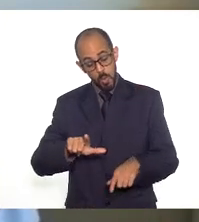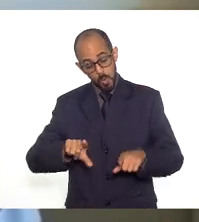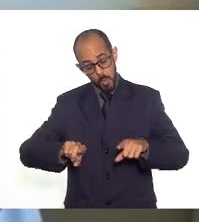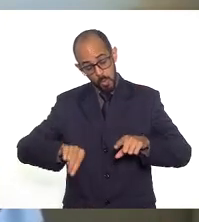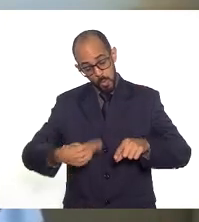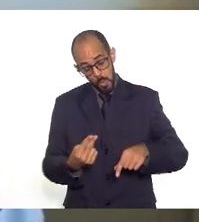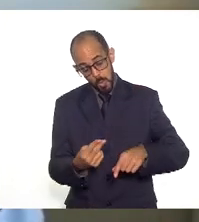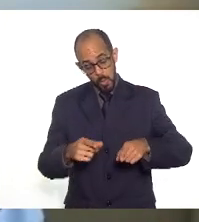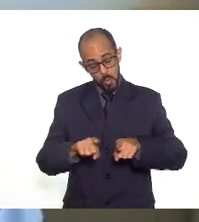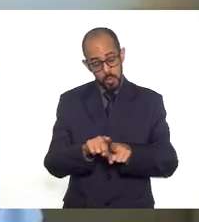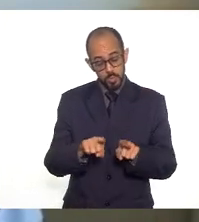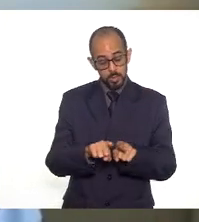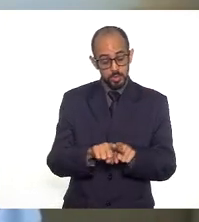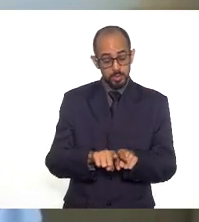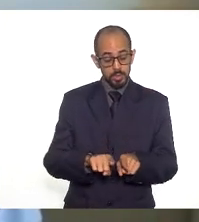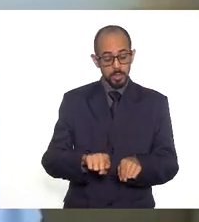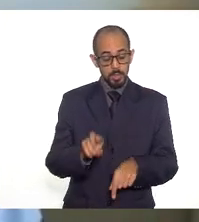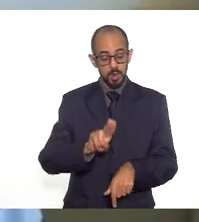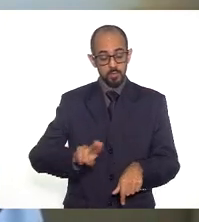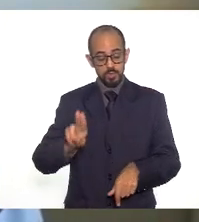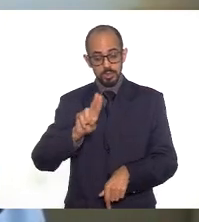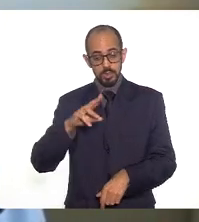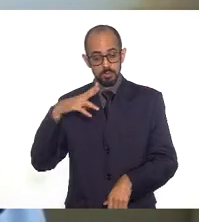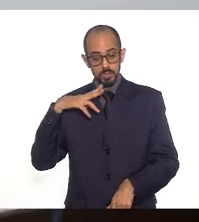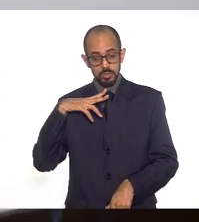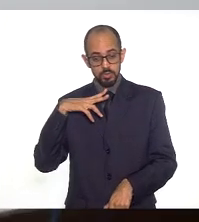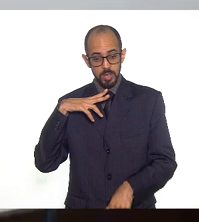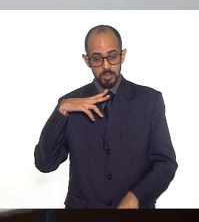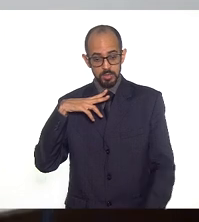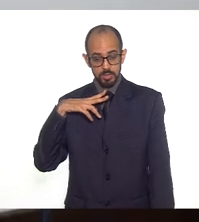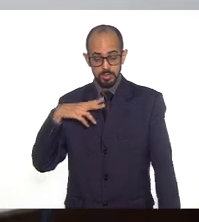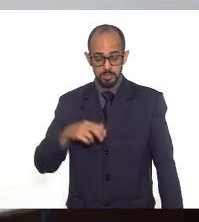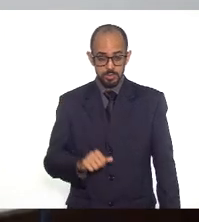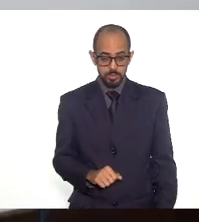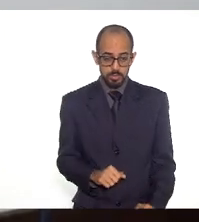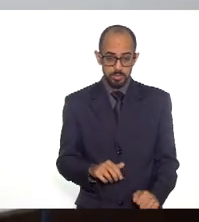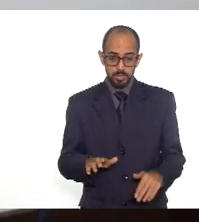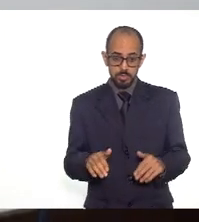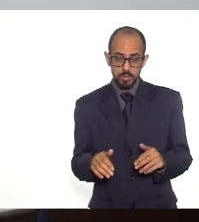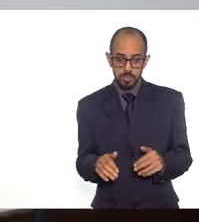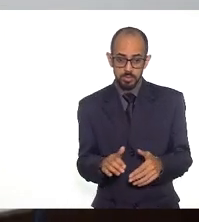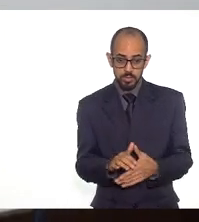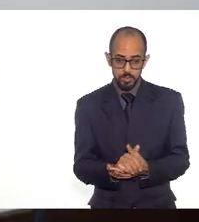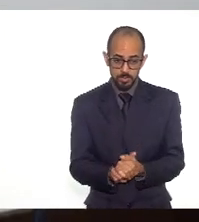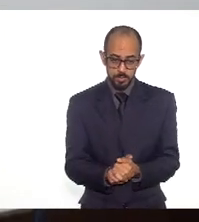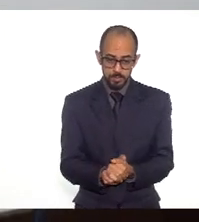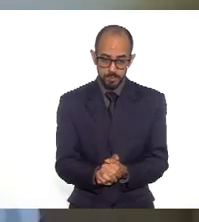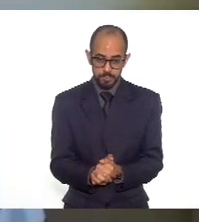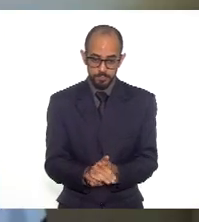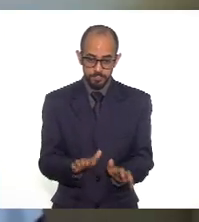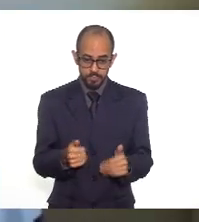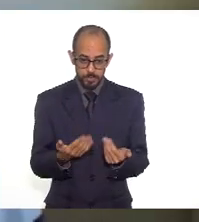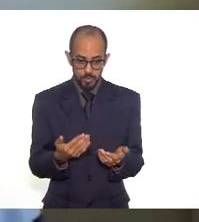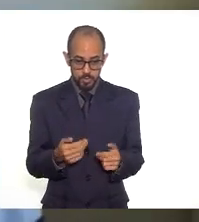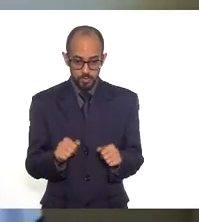particulares. Eu tenho dúvidas sobre... Por isso, mas aí, Luiz Paulo, Na